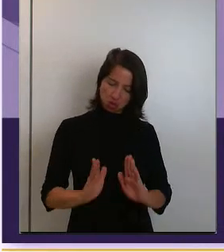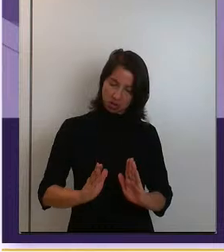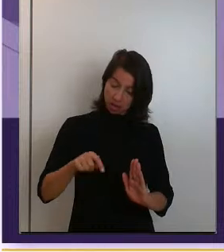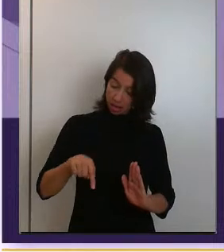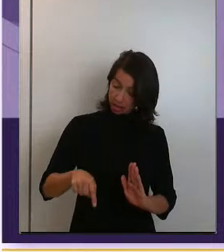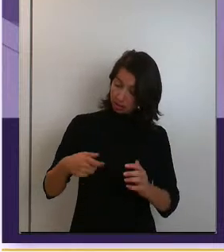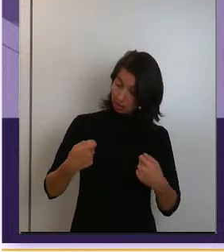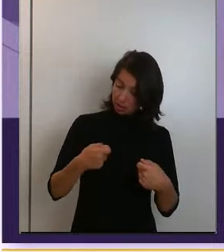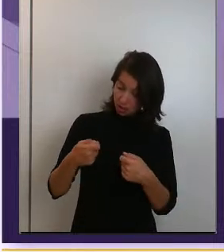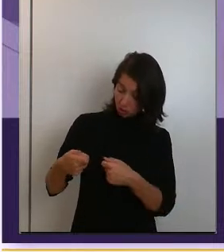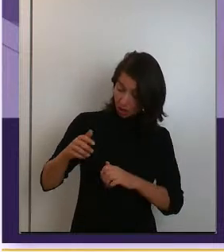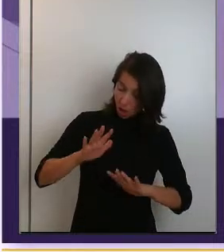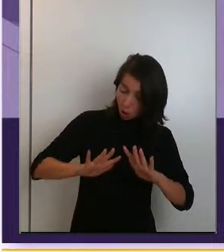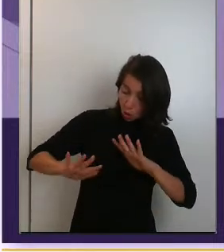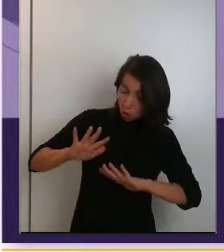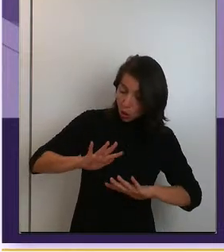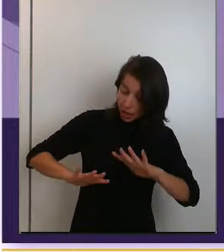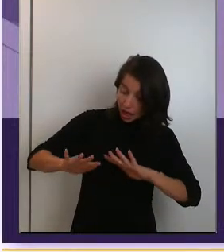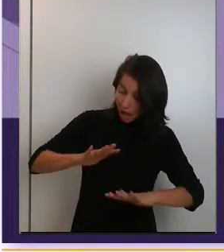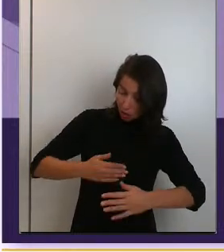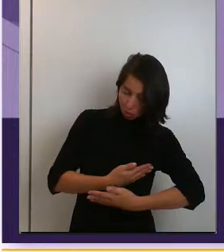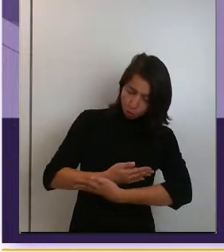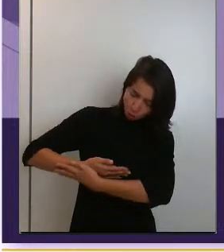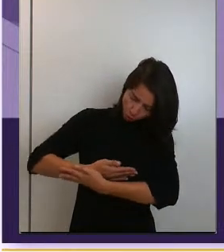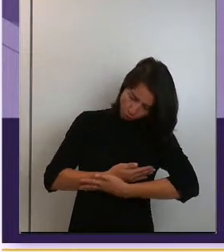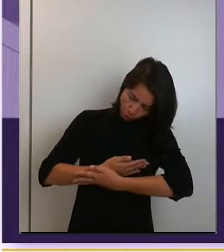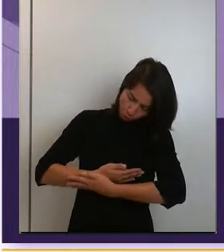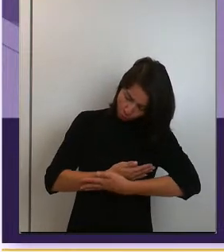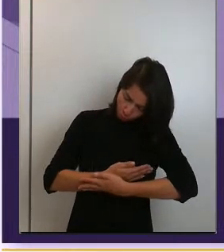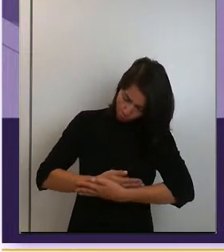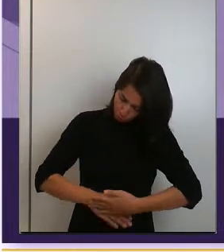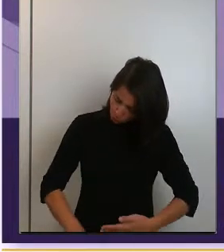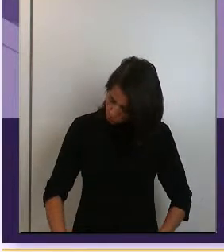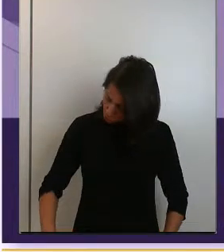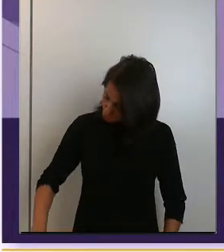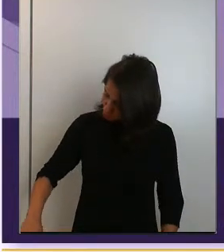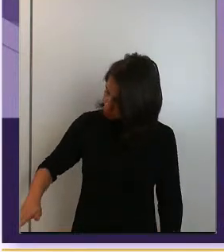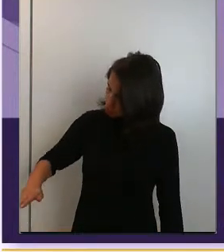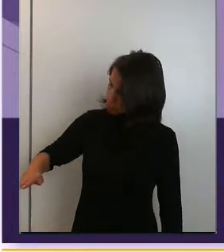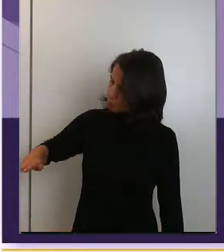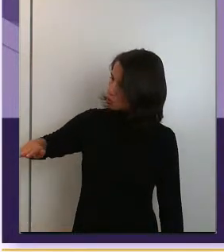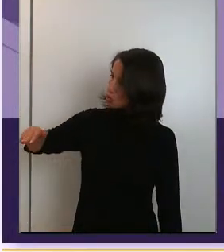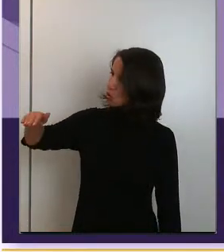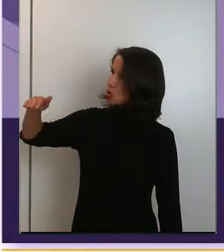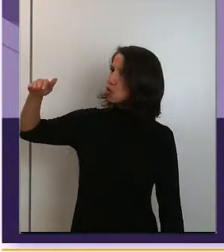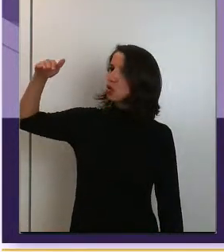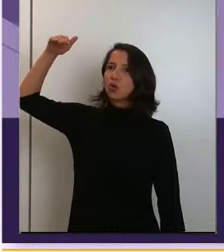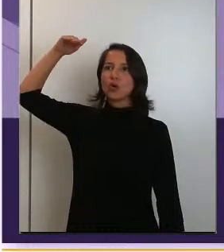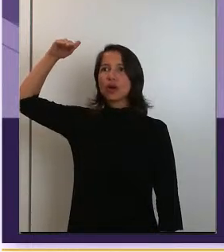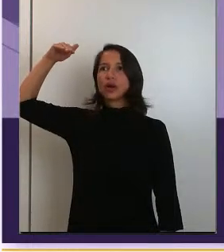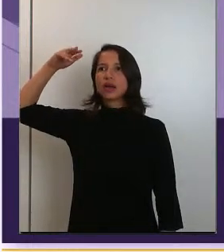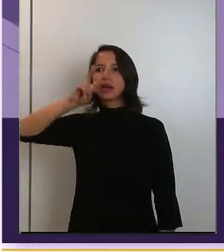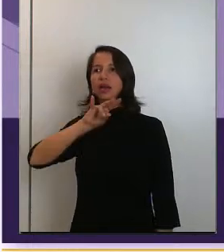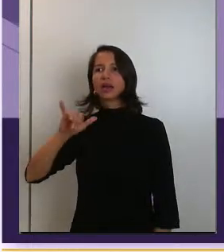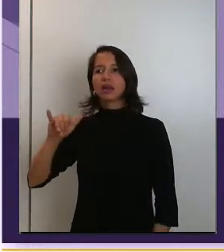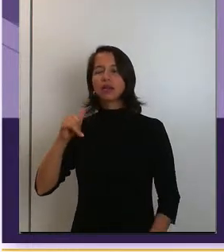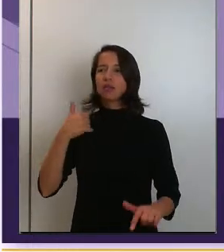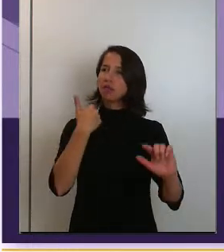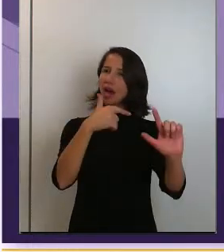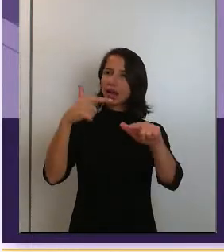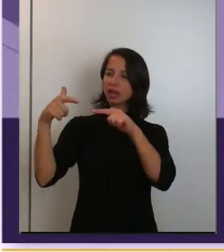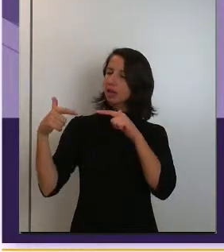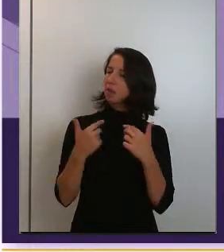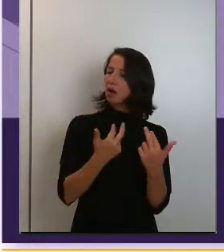educados, ensinados. E são esses novos seres que mais tarde vão entrar no processo produtivo e vão continuar reproduzindo todos esses nossos